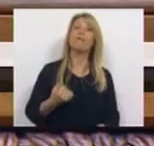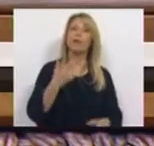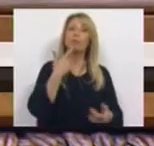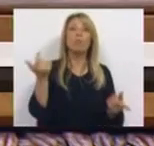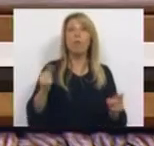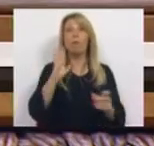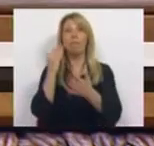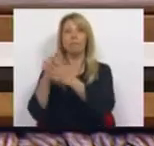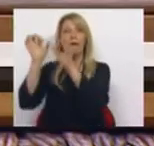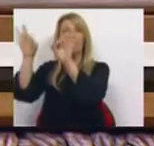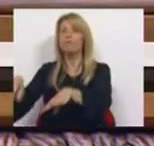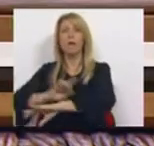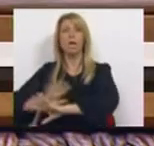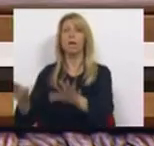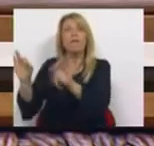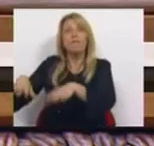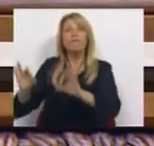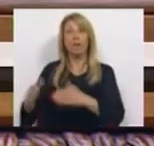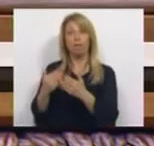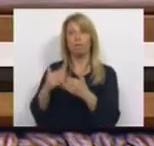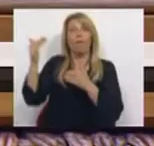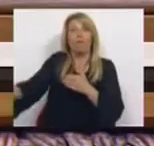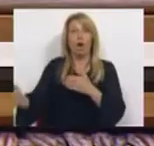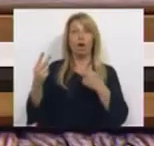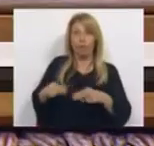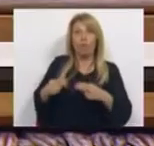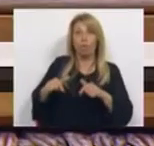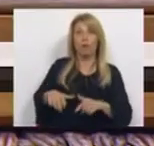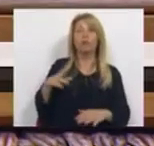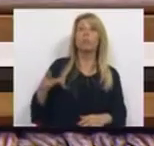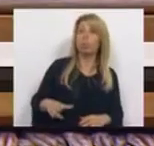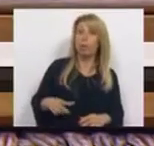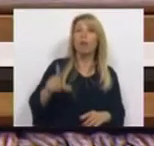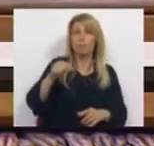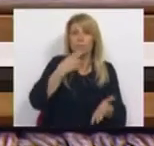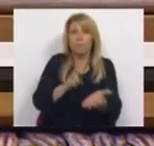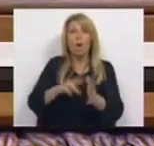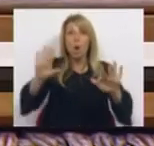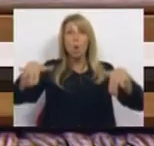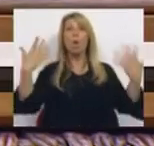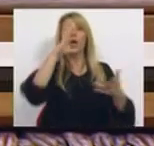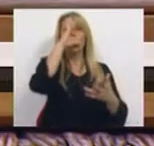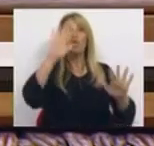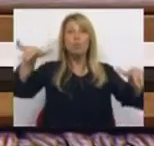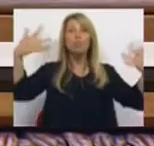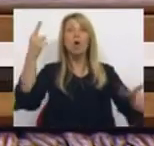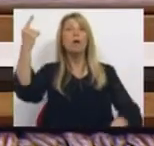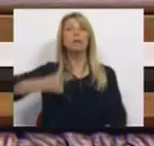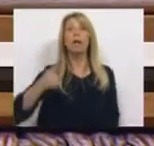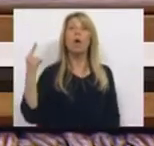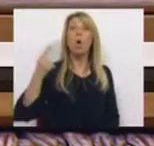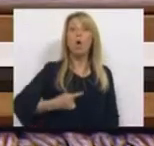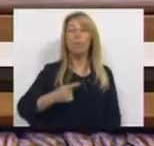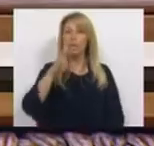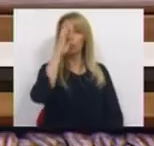fim dos paraísos fiscais fora das suas fronteiras, também é verdade que qualquer governo pode e deve ter a obrigação de